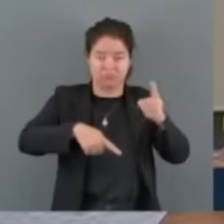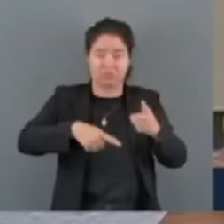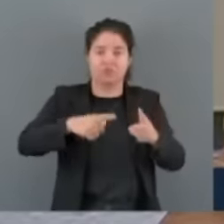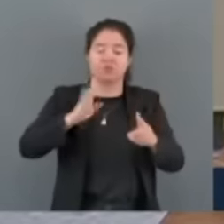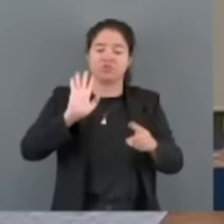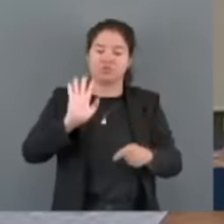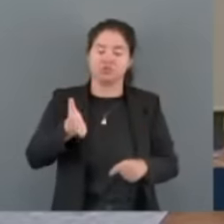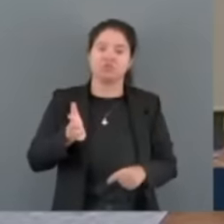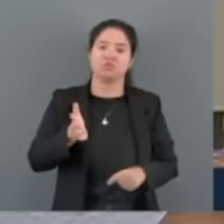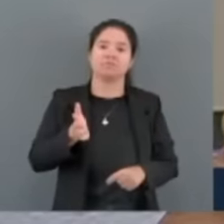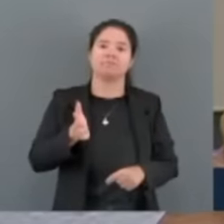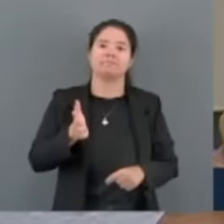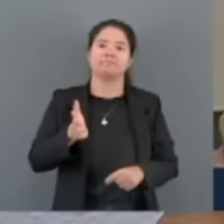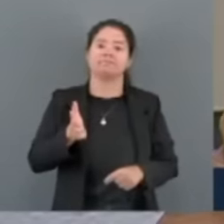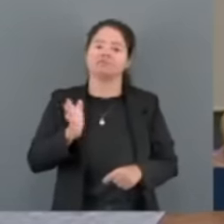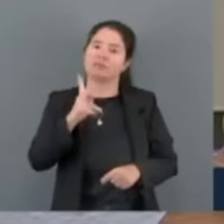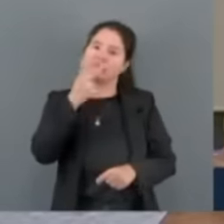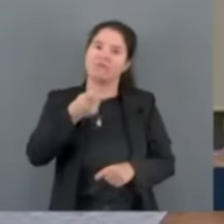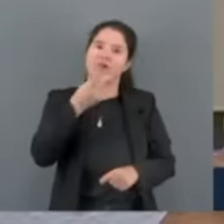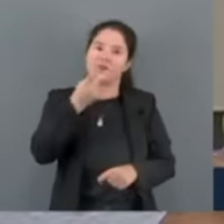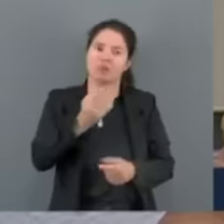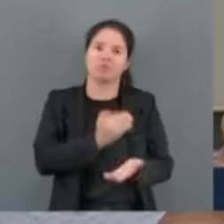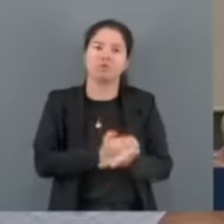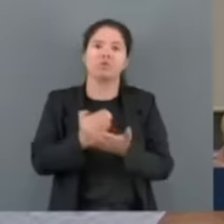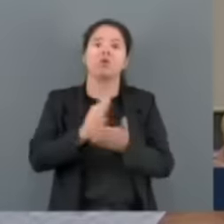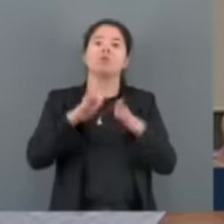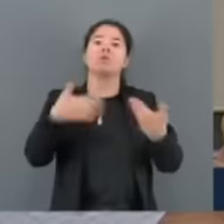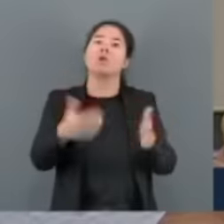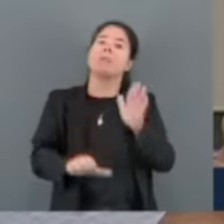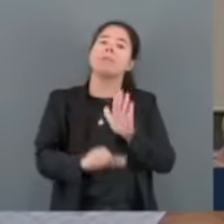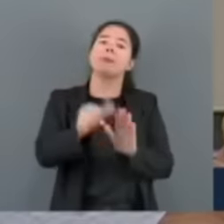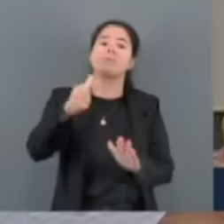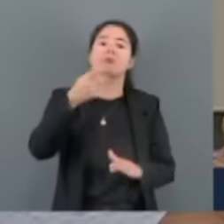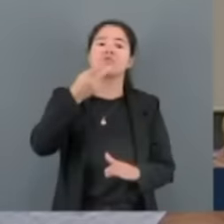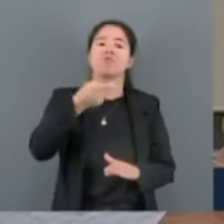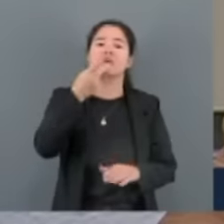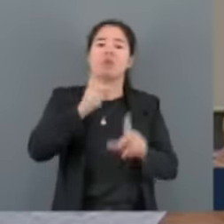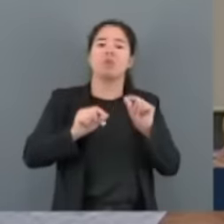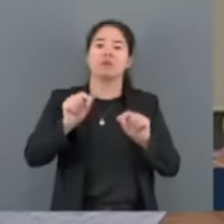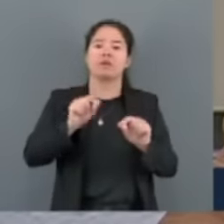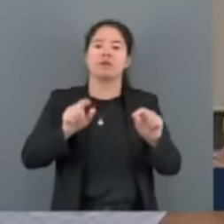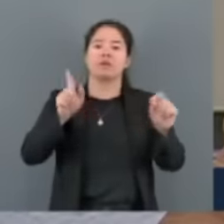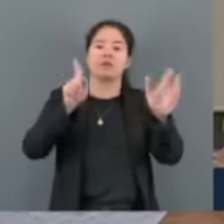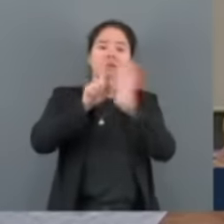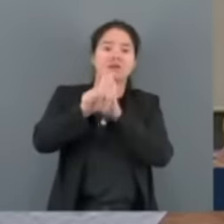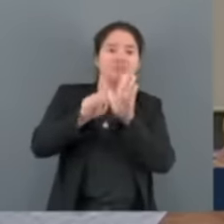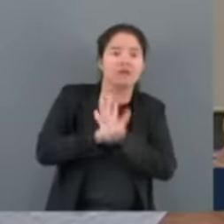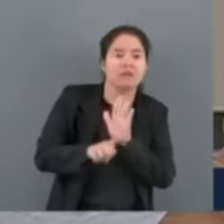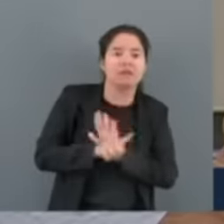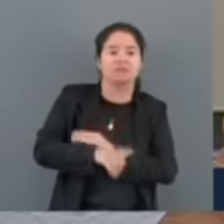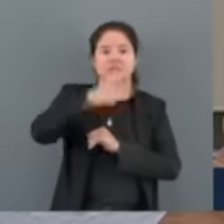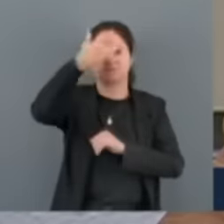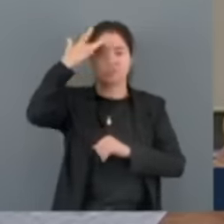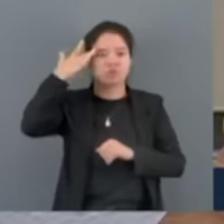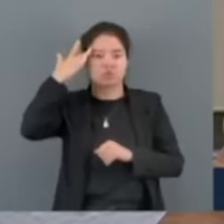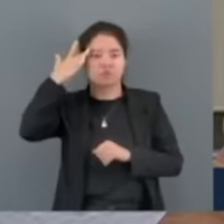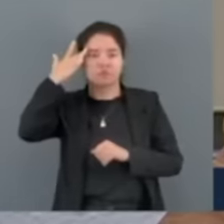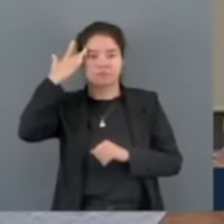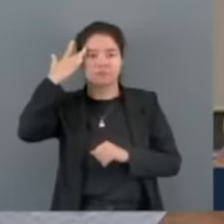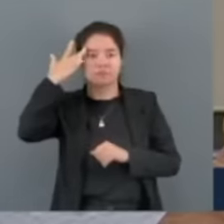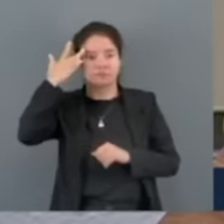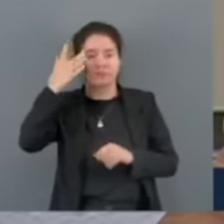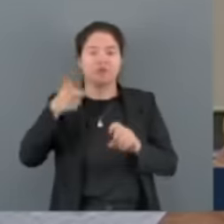início da nossa sessão. Primeiro dizer que os questionamentos que estão sendo feitos, eles